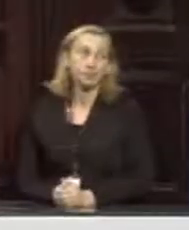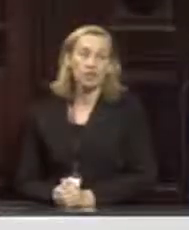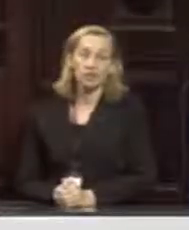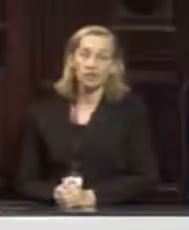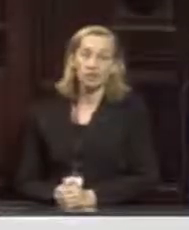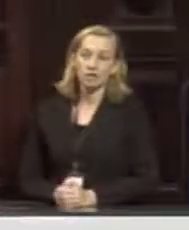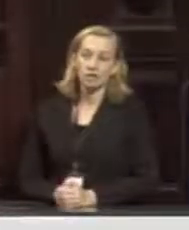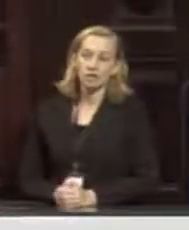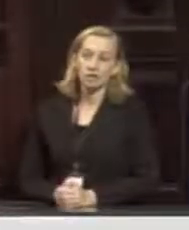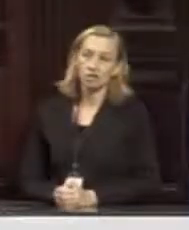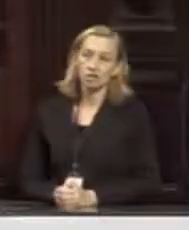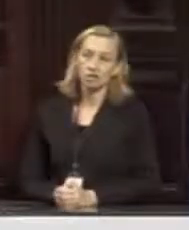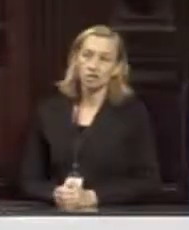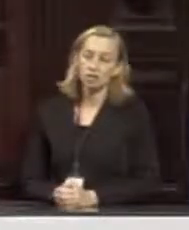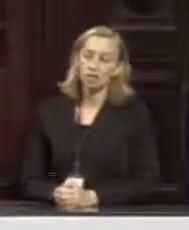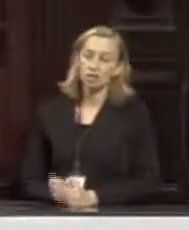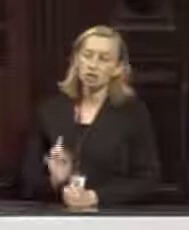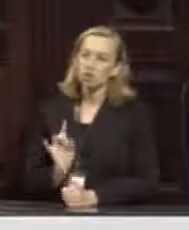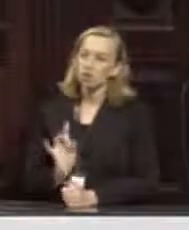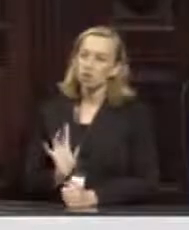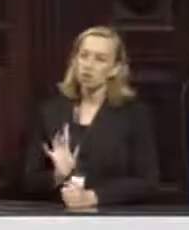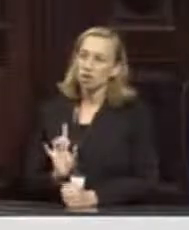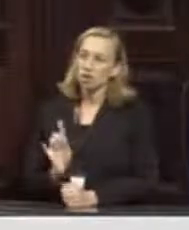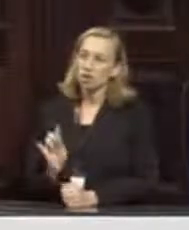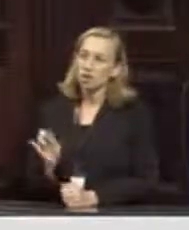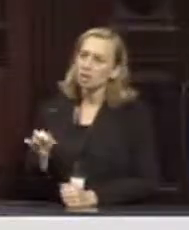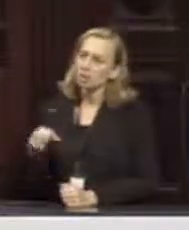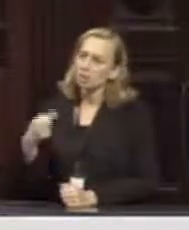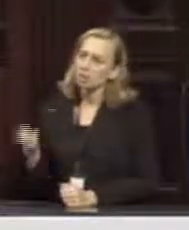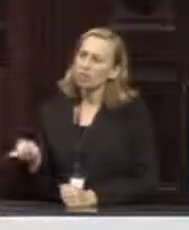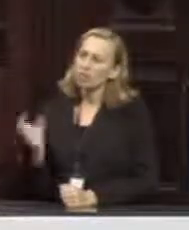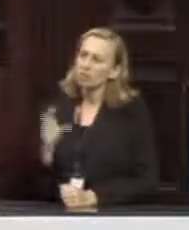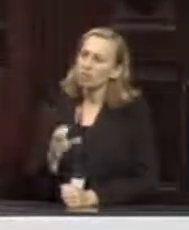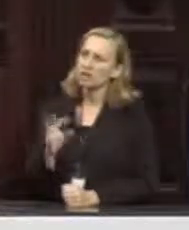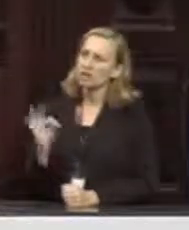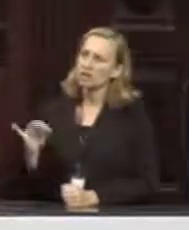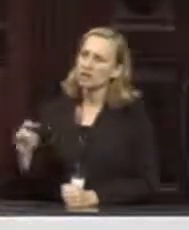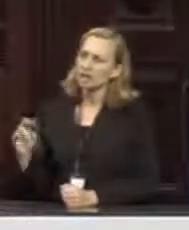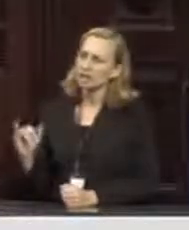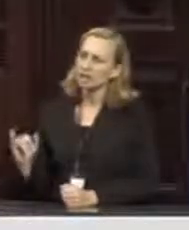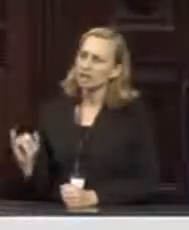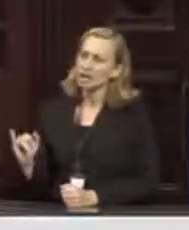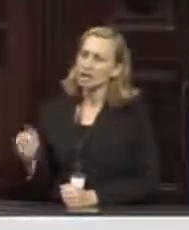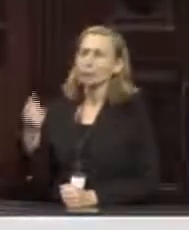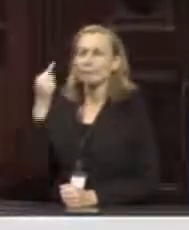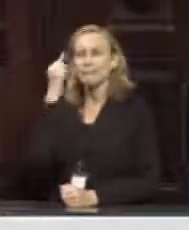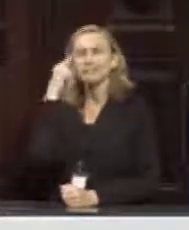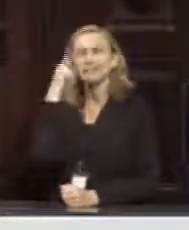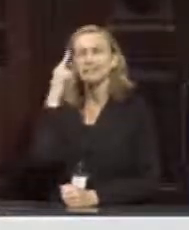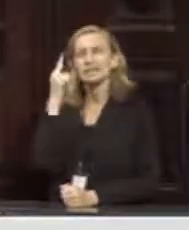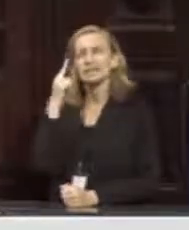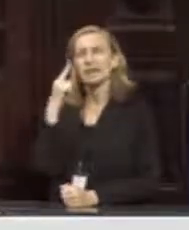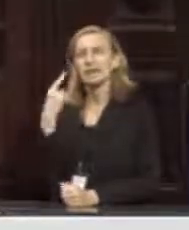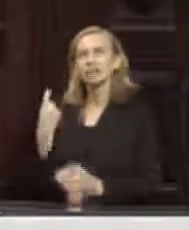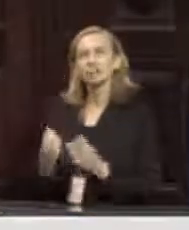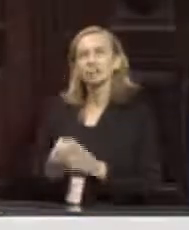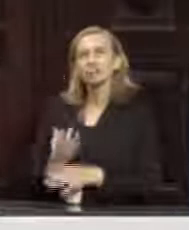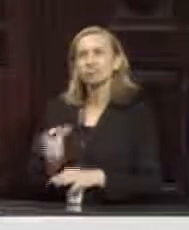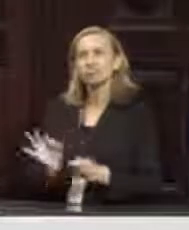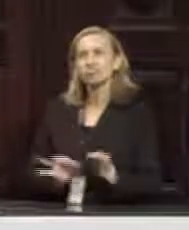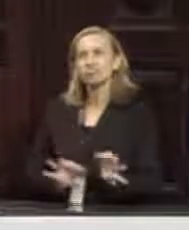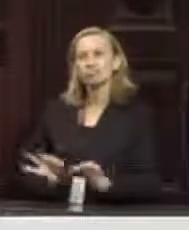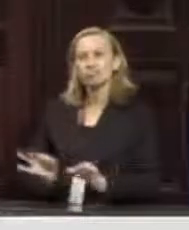Somente após você ter isto nas mãos é que você pode pensar na elaboração de um projeto, começar